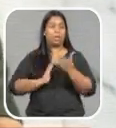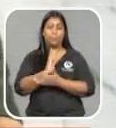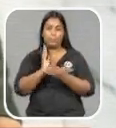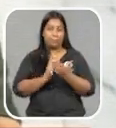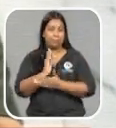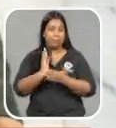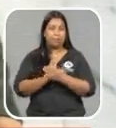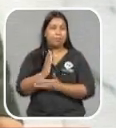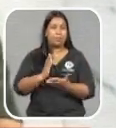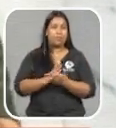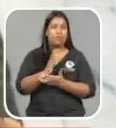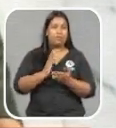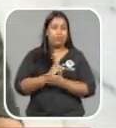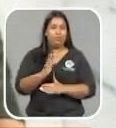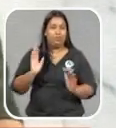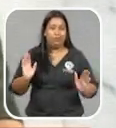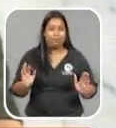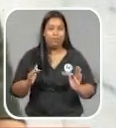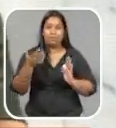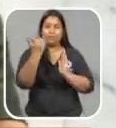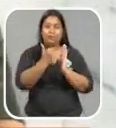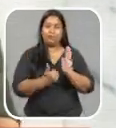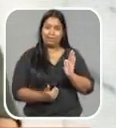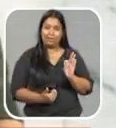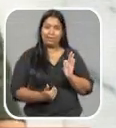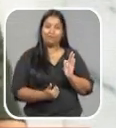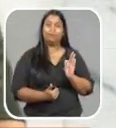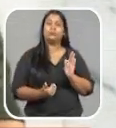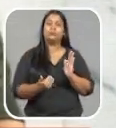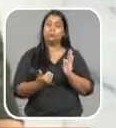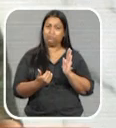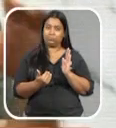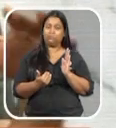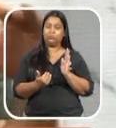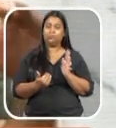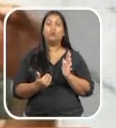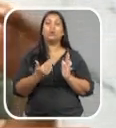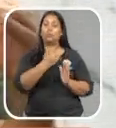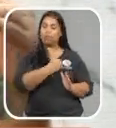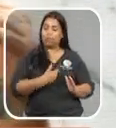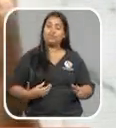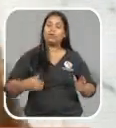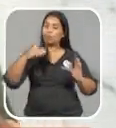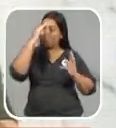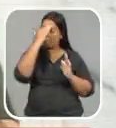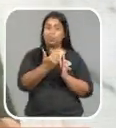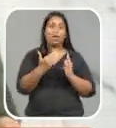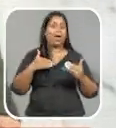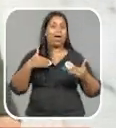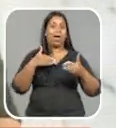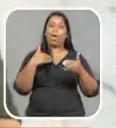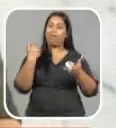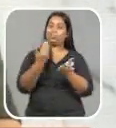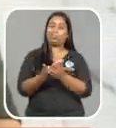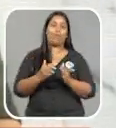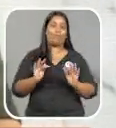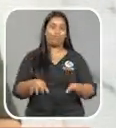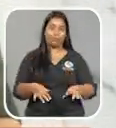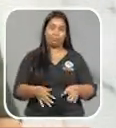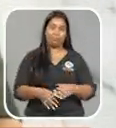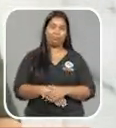tá, entrou no orçamento, o governo tem que cumprir até o final do outro ano. Isso deu uma certa